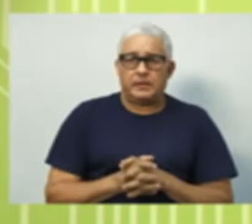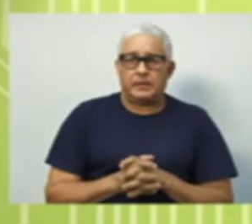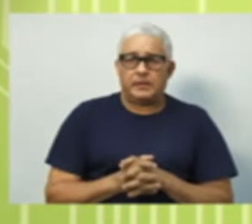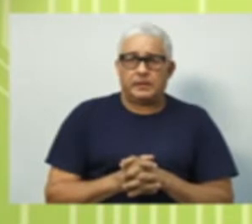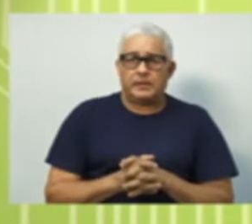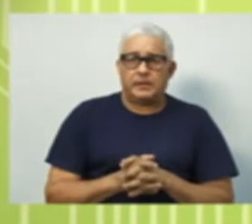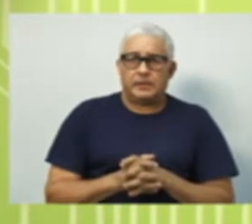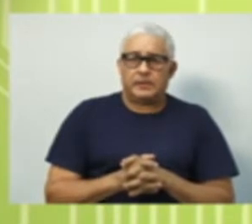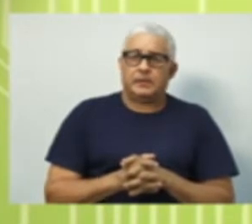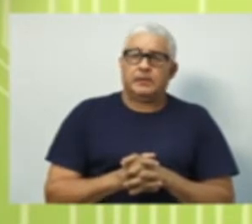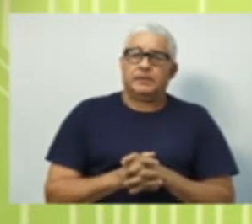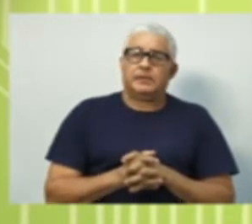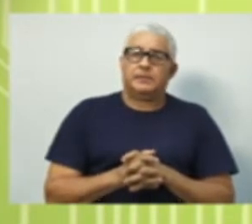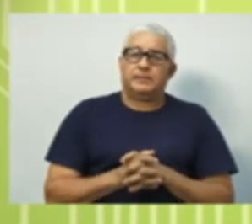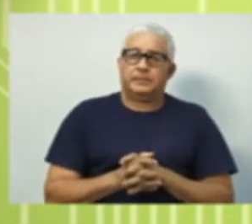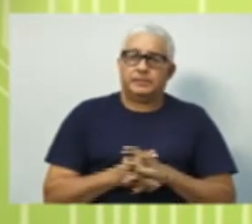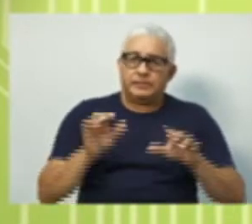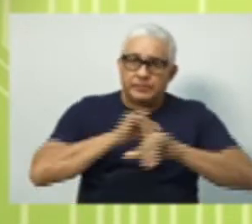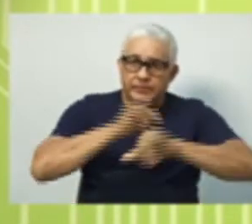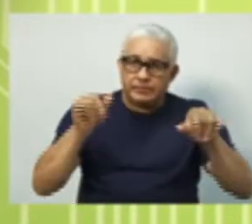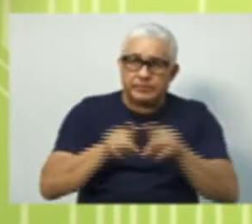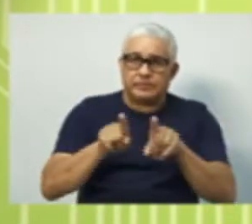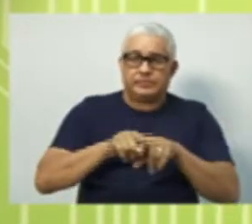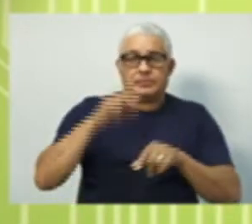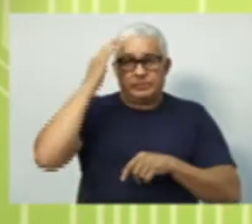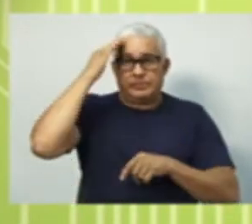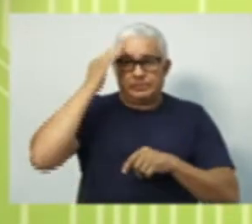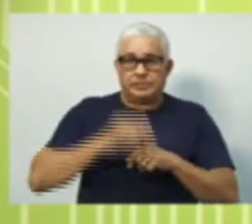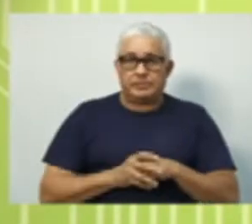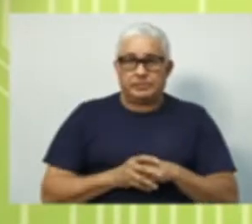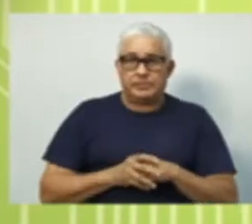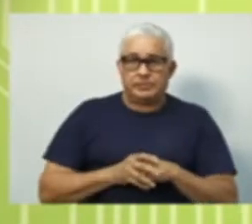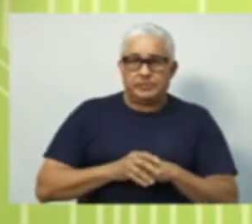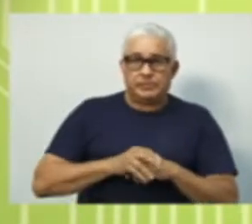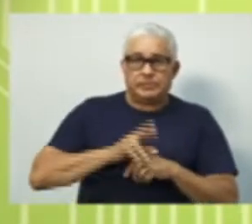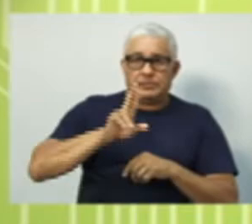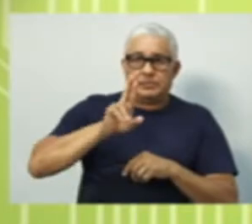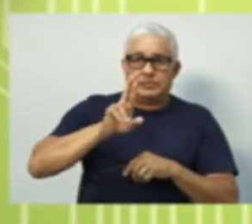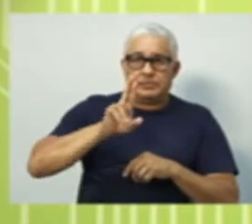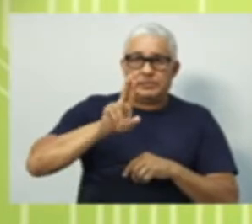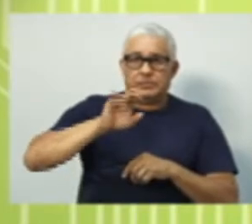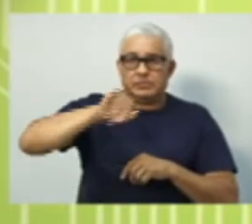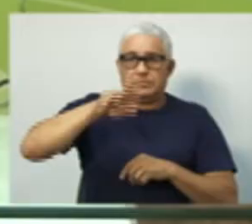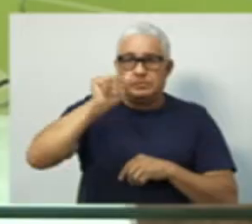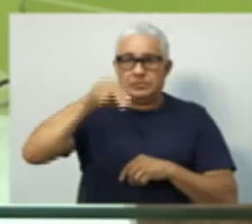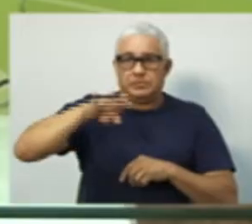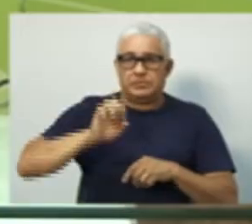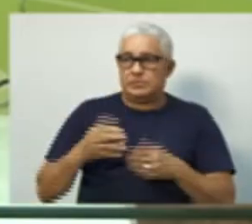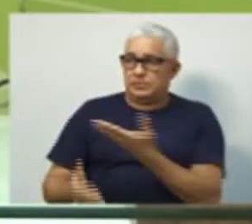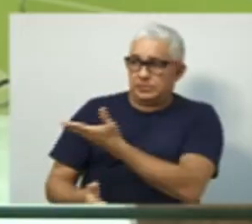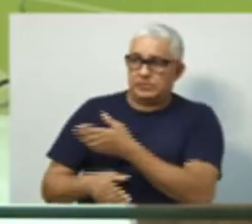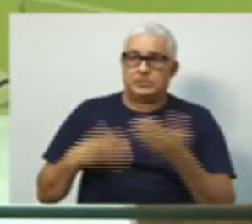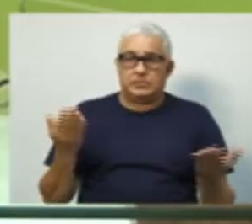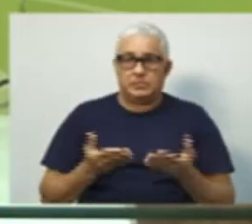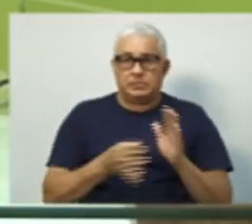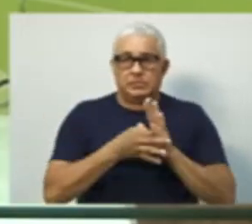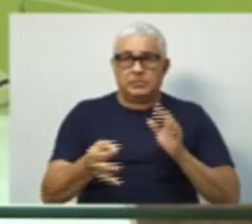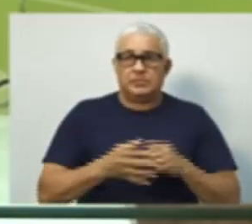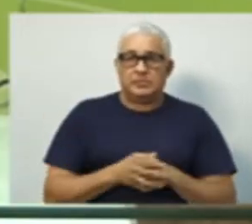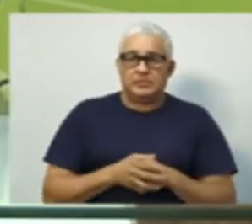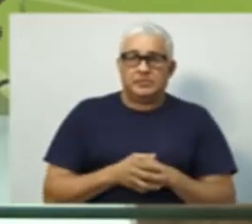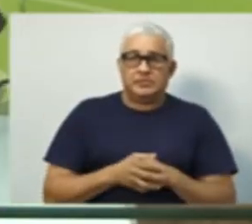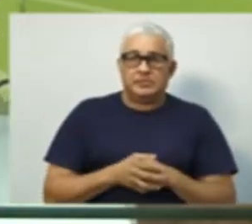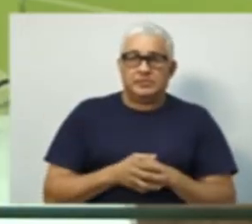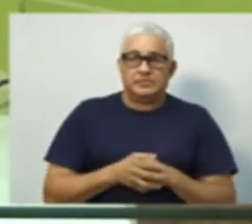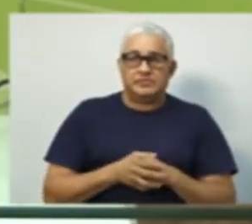o anseio e a procura do meu cliente, seja para produto ou serviço, isso é notório. Eu não consigo produzir as coisas e ficar